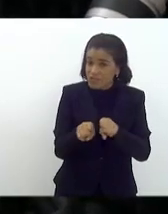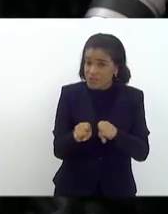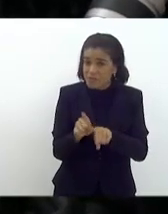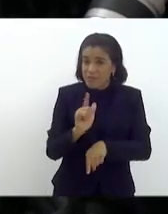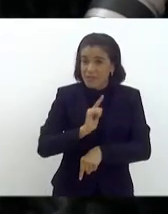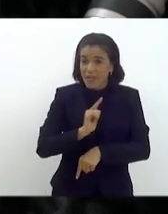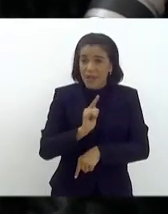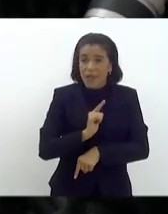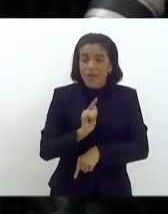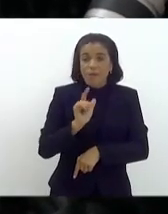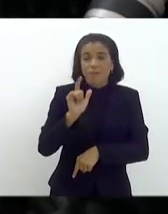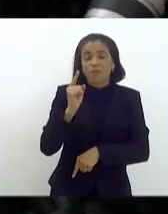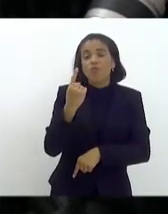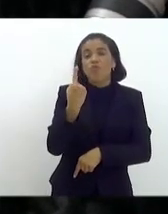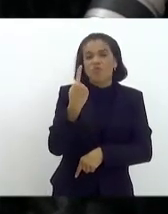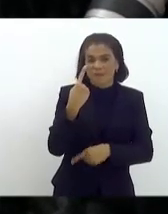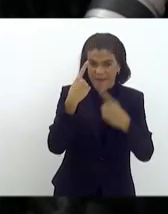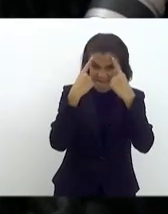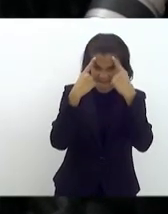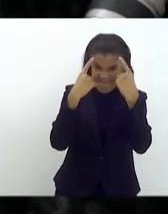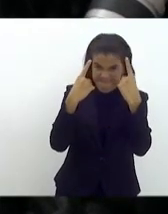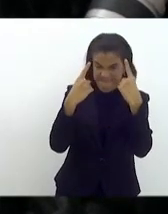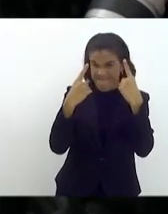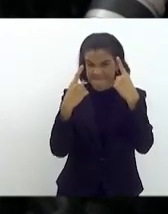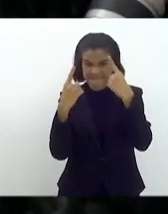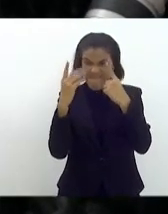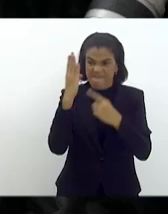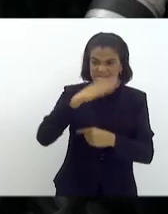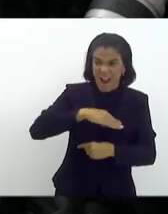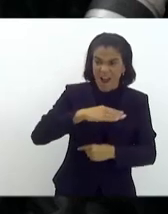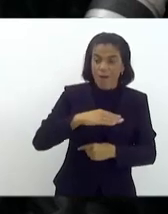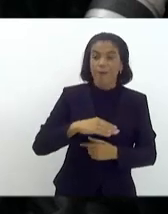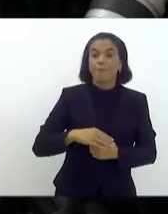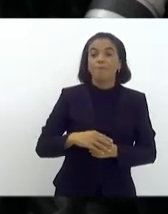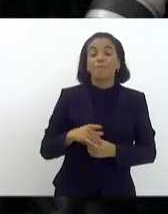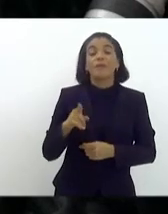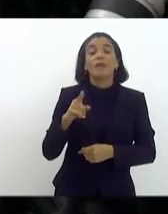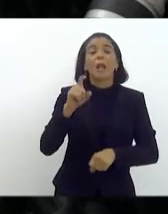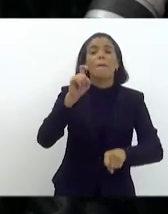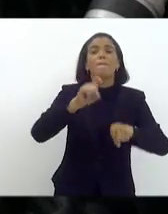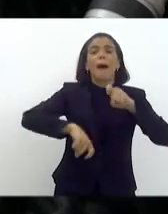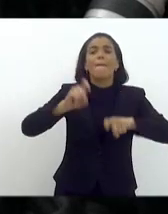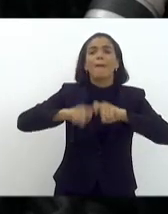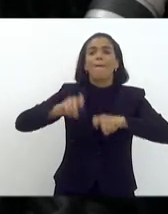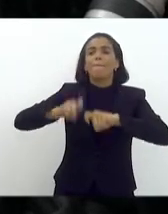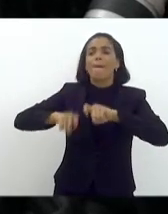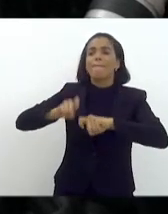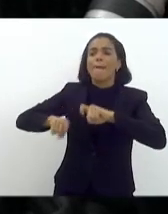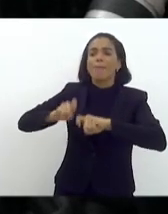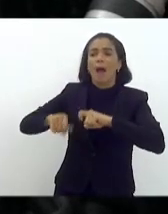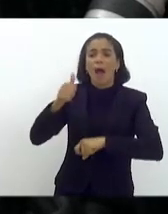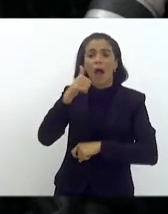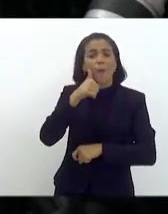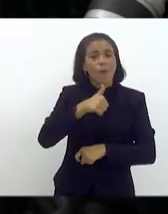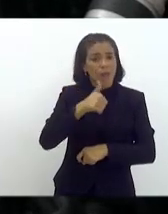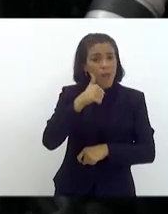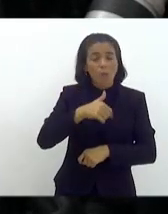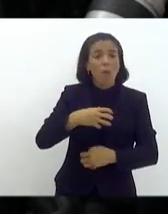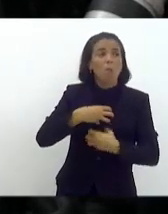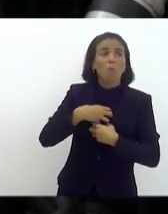um cidadão que é o vilão que ele estupra as mulheres elas nem sabem